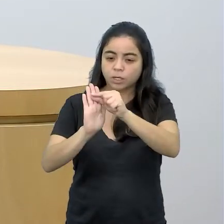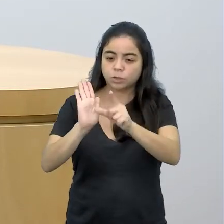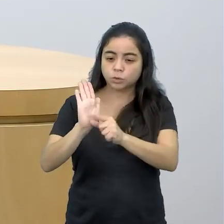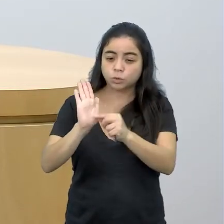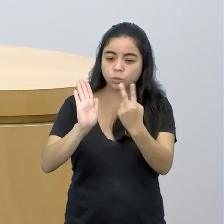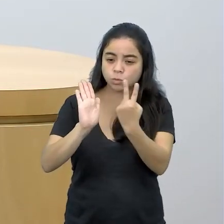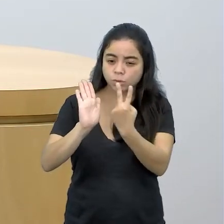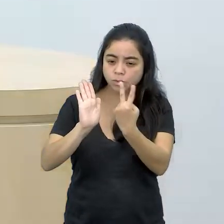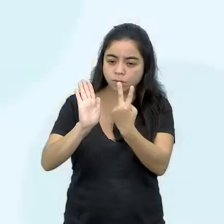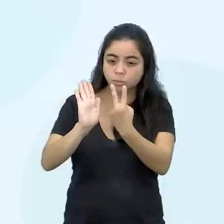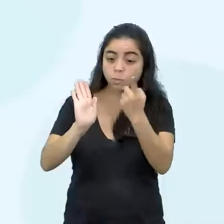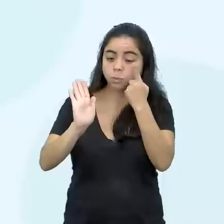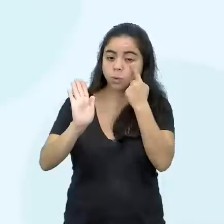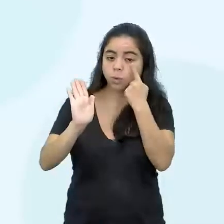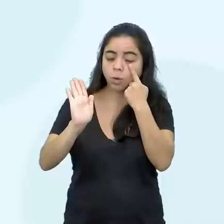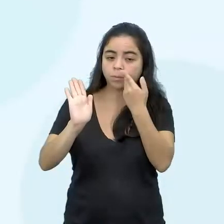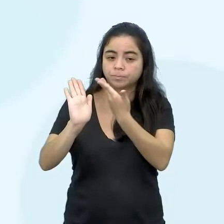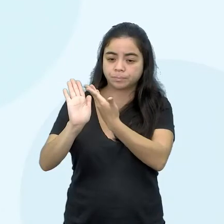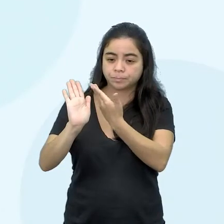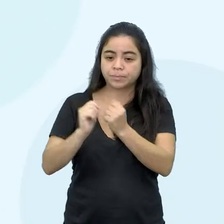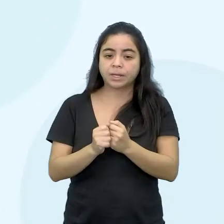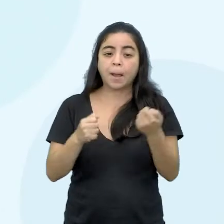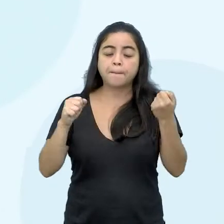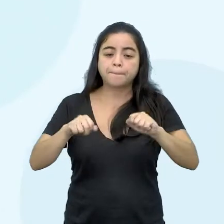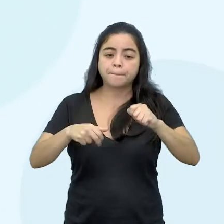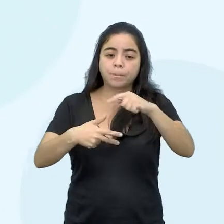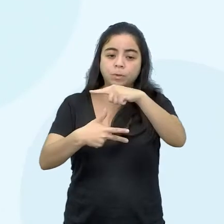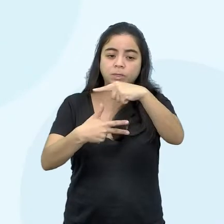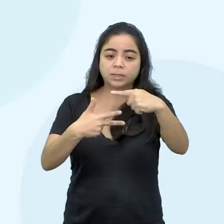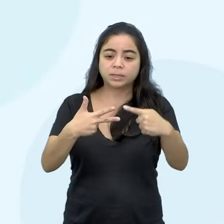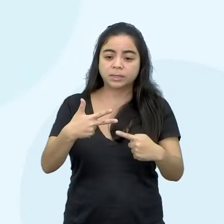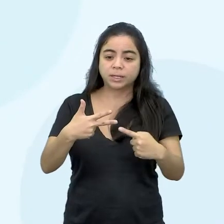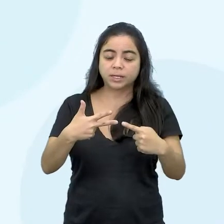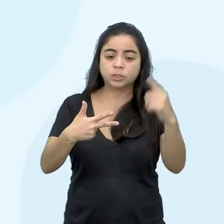2º, vejam aí na tela. São poderes da União,